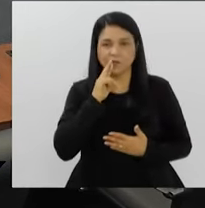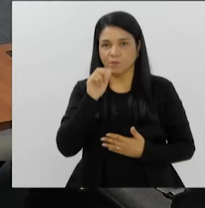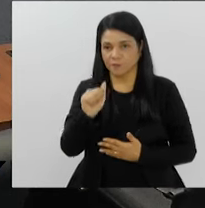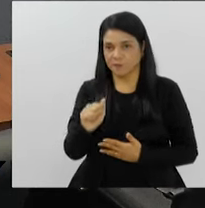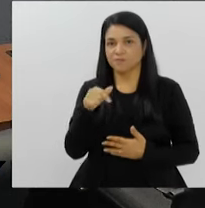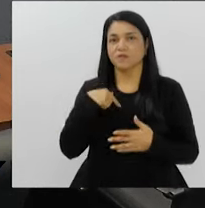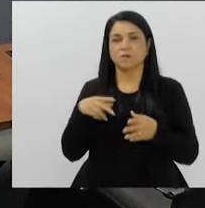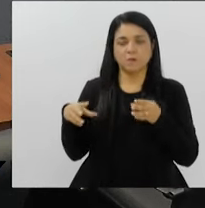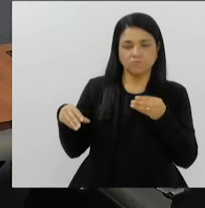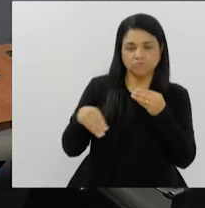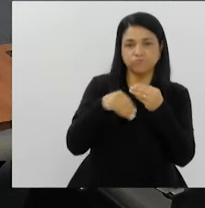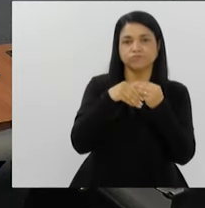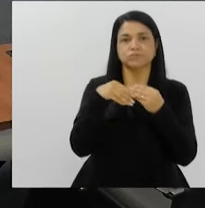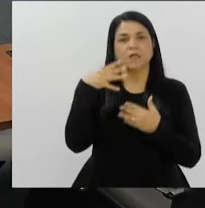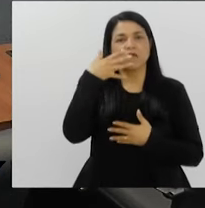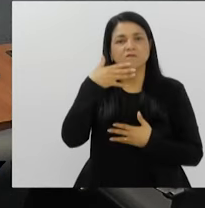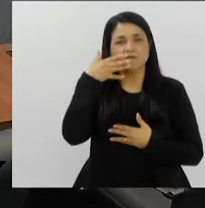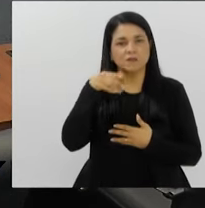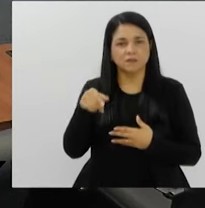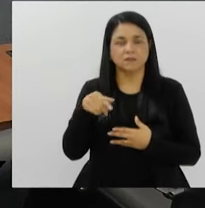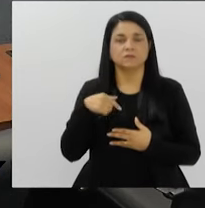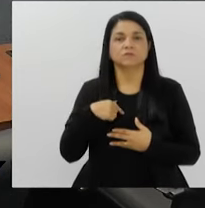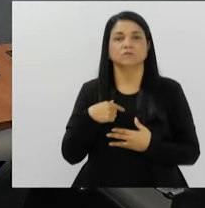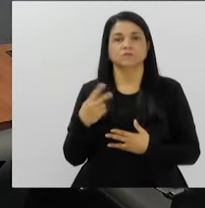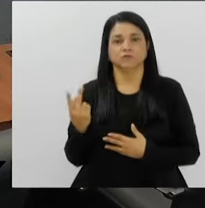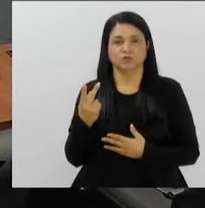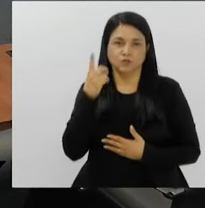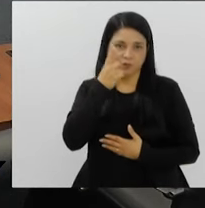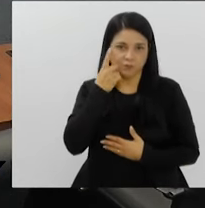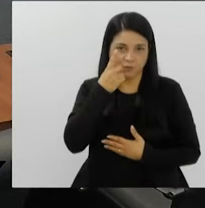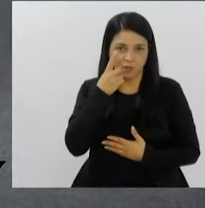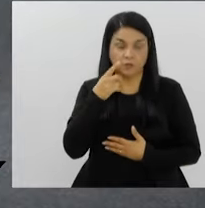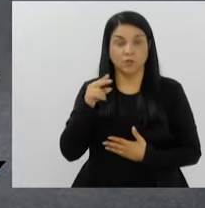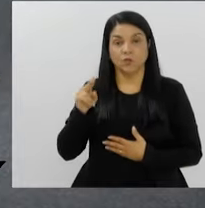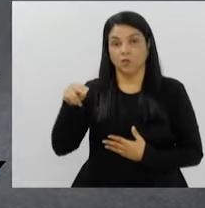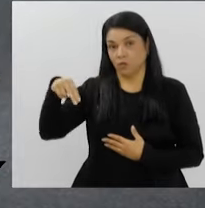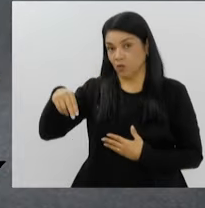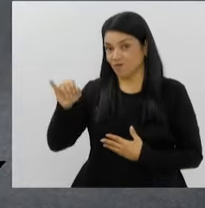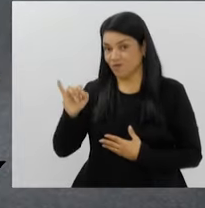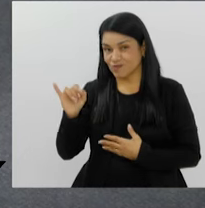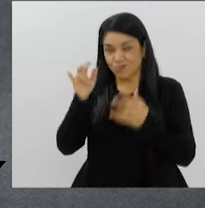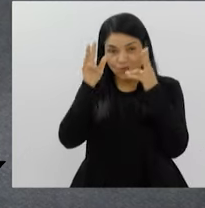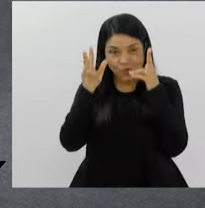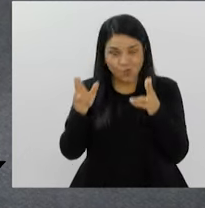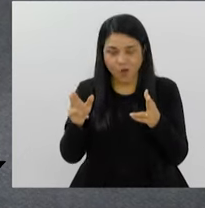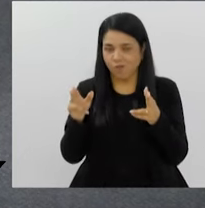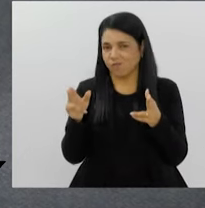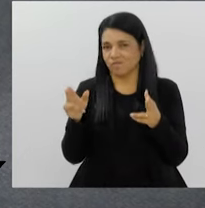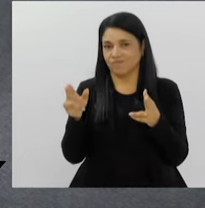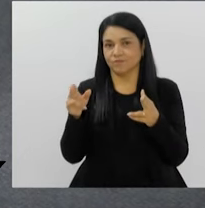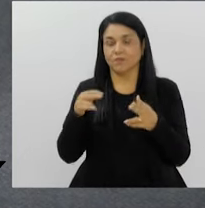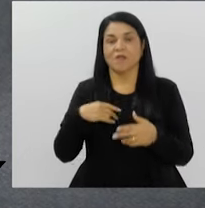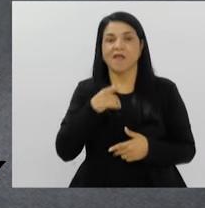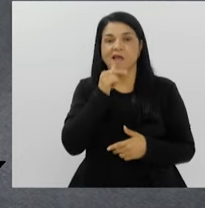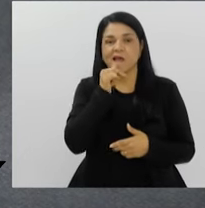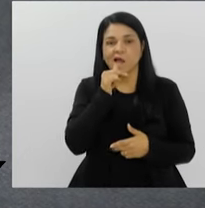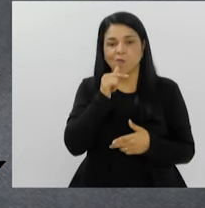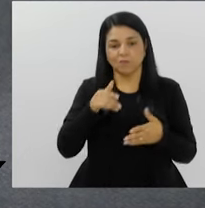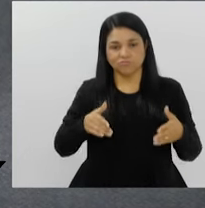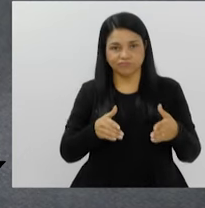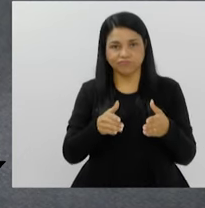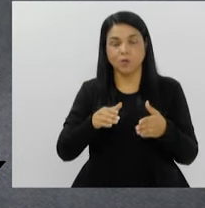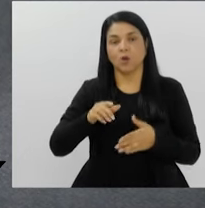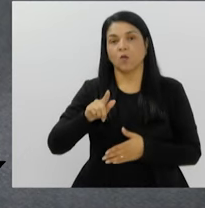fala do Pombel, do Rodrigo Amorim. Nova Iguaçu não é diferente. A água sai do Guandu e